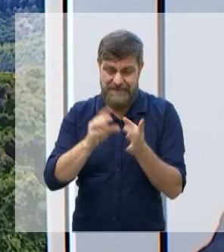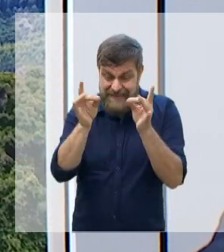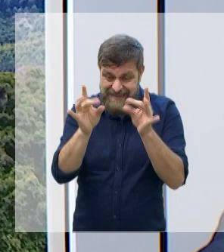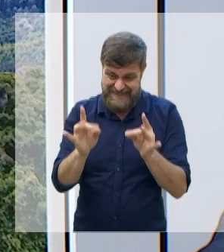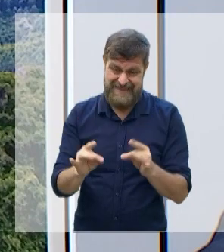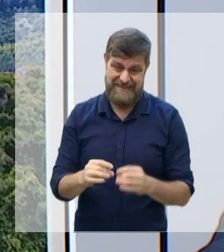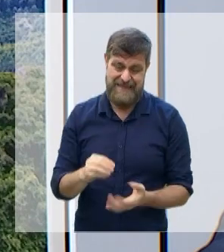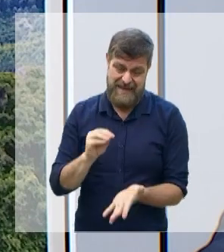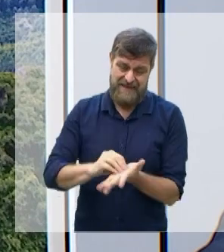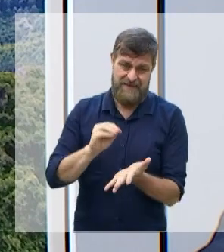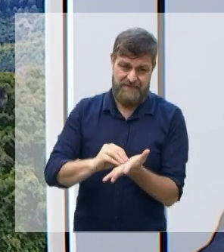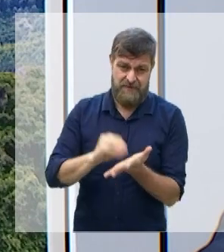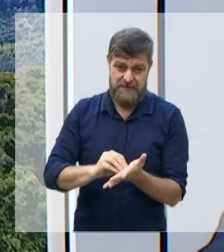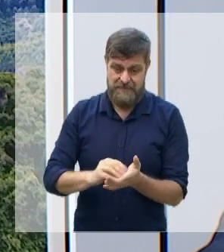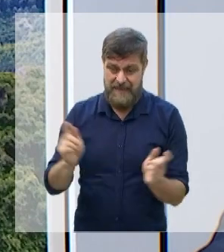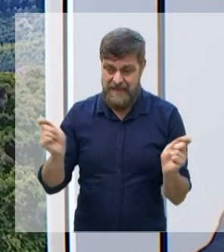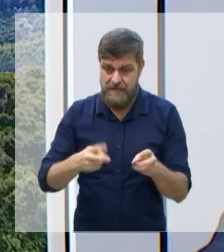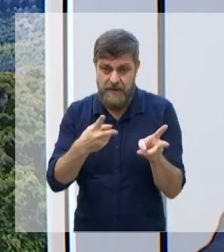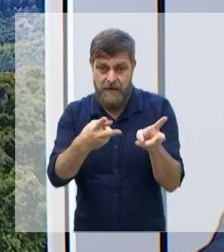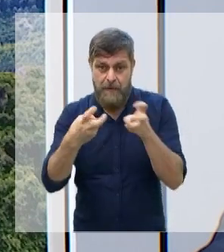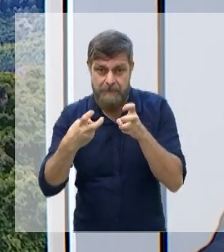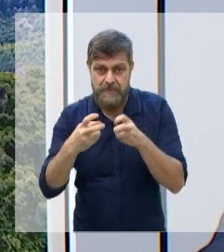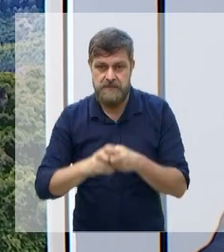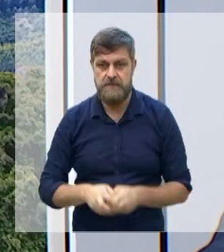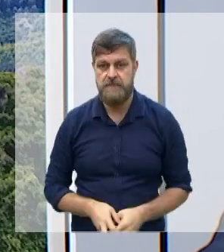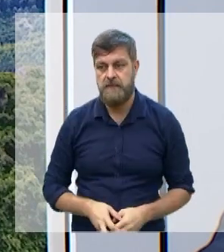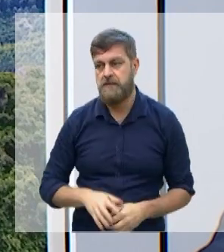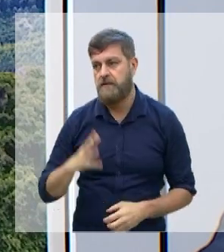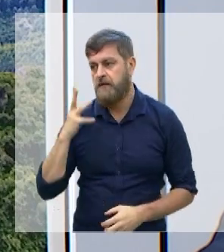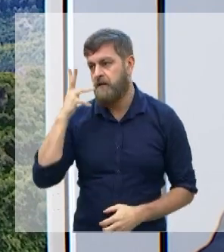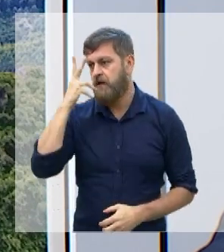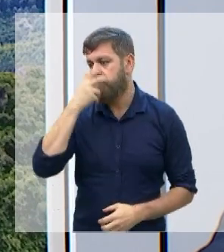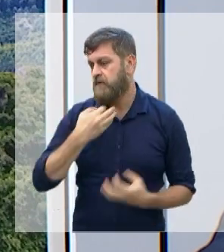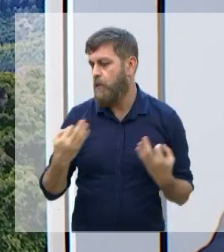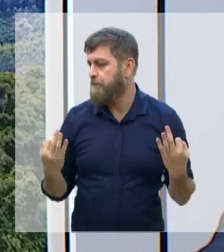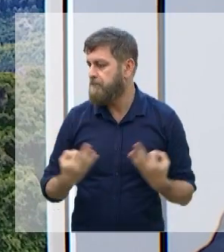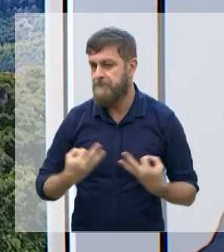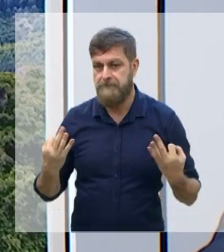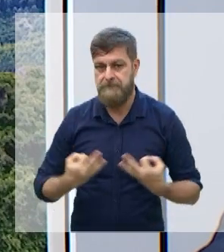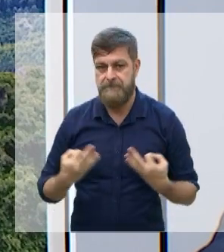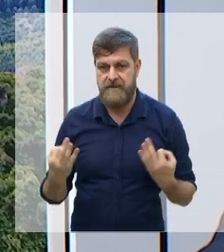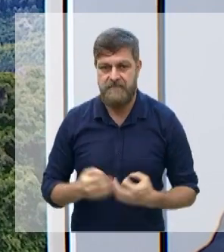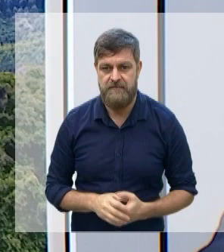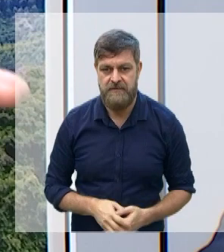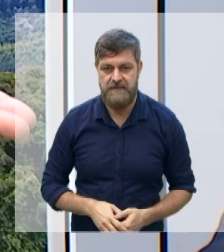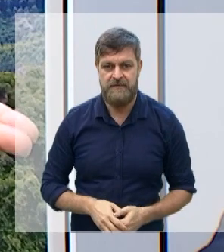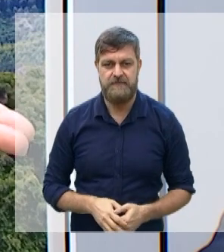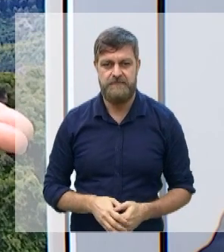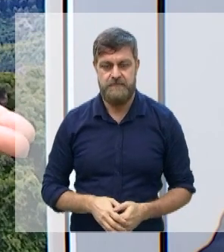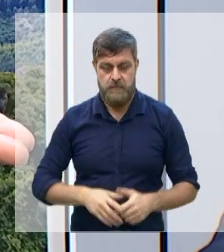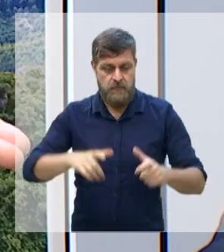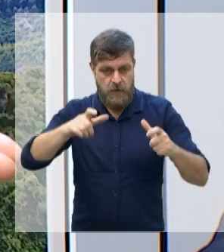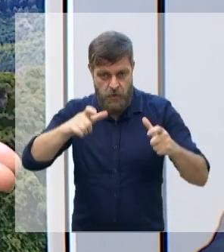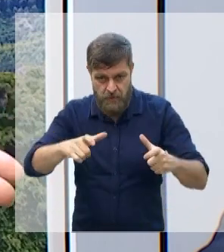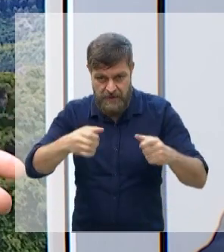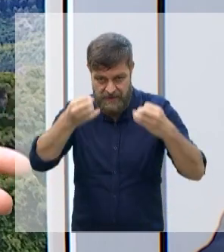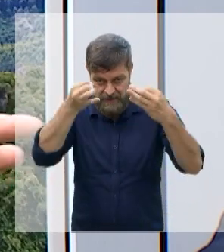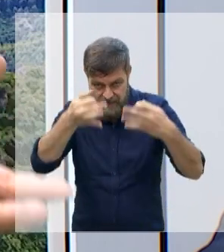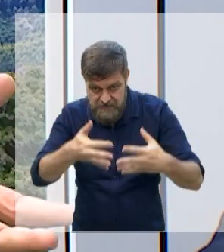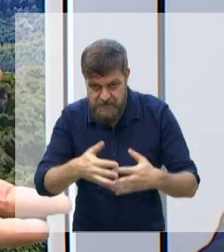perceber o quanto ele vai até enfeitar a obra é porque ficou uma coisa bem bonita ali nesse local que eu